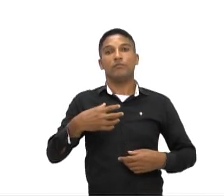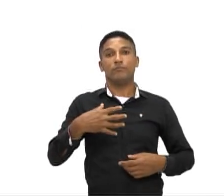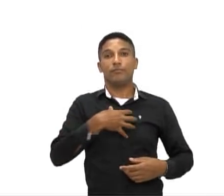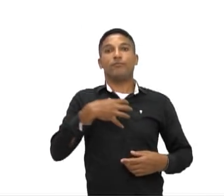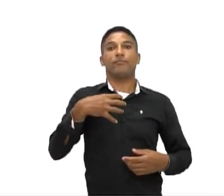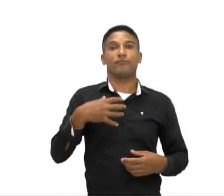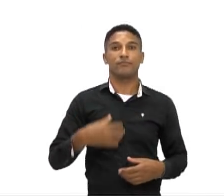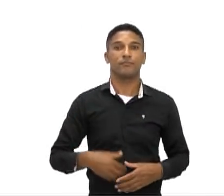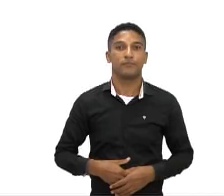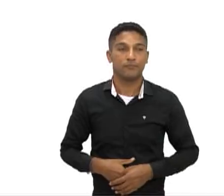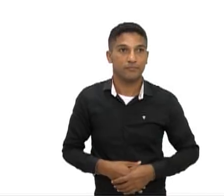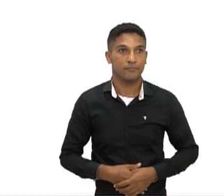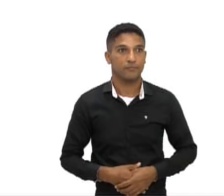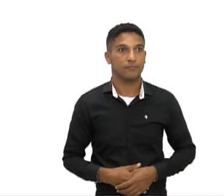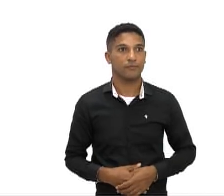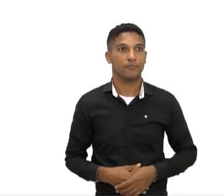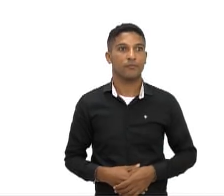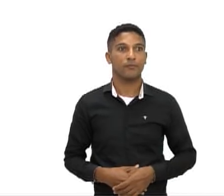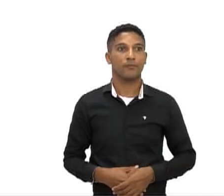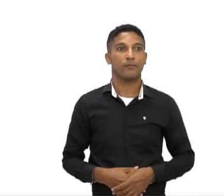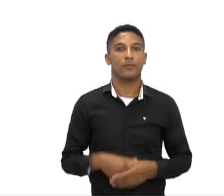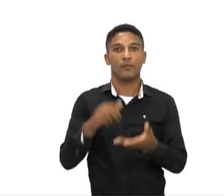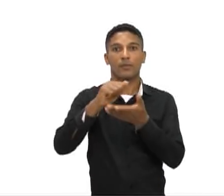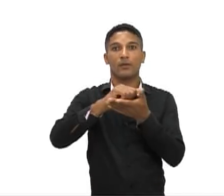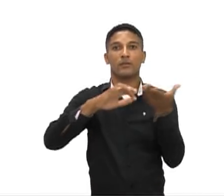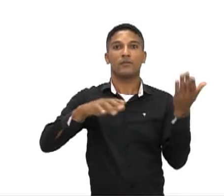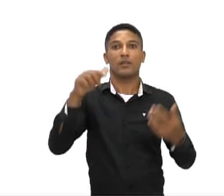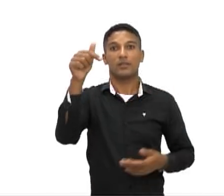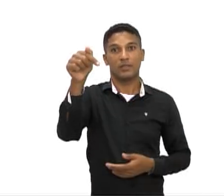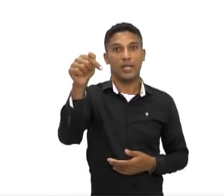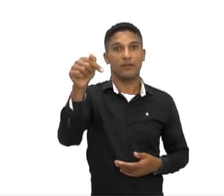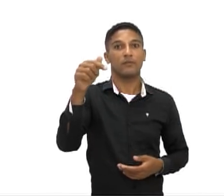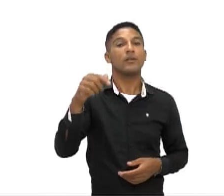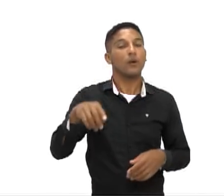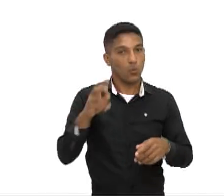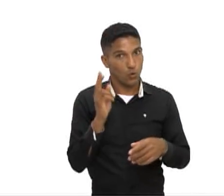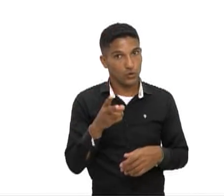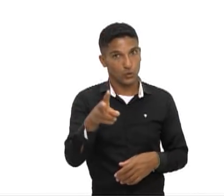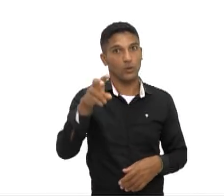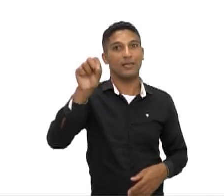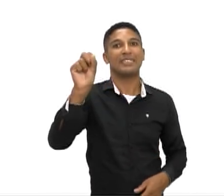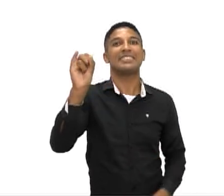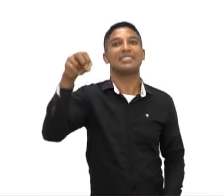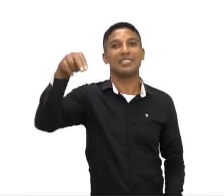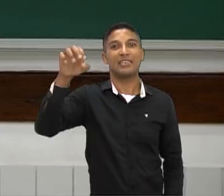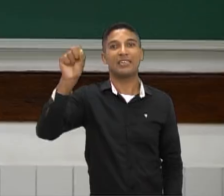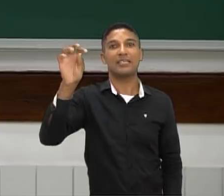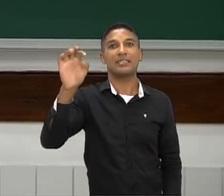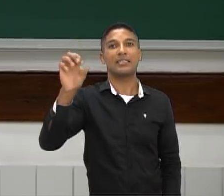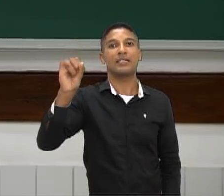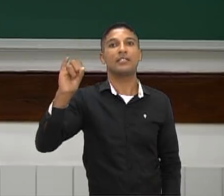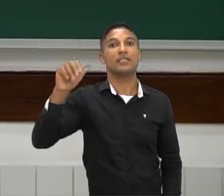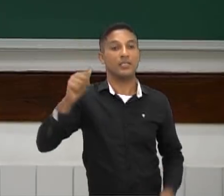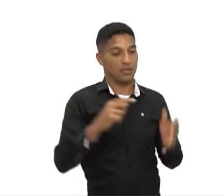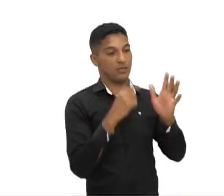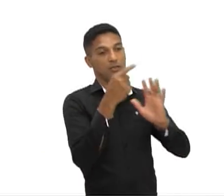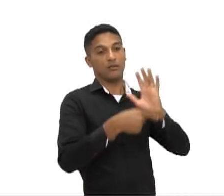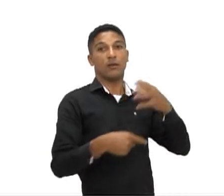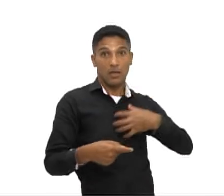efeito de sinestesia é predominante no fragmento abaixo? Vou deixar vocês pensando e respondendo mais essa.